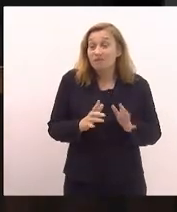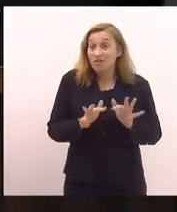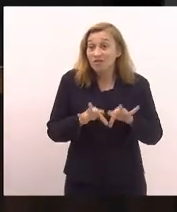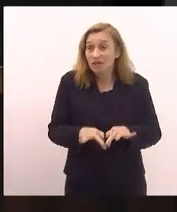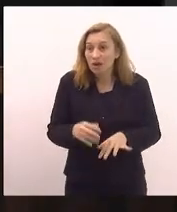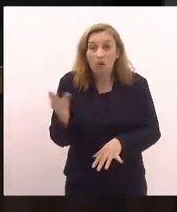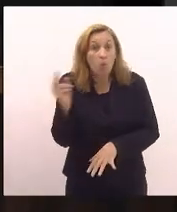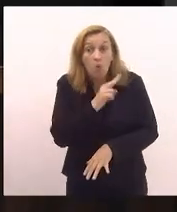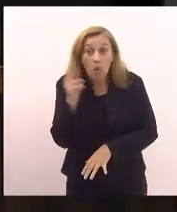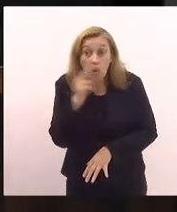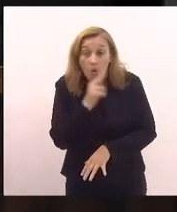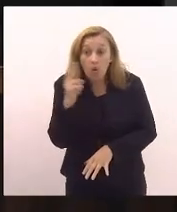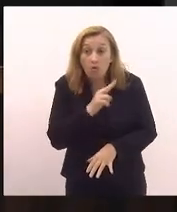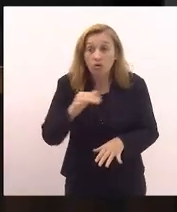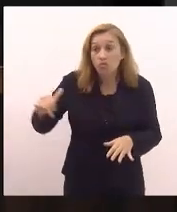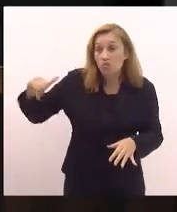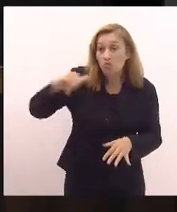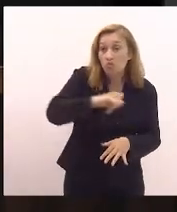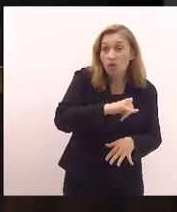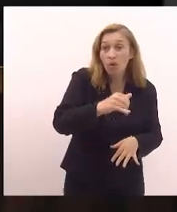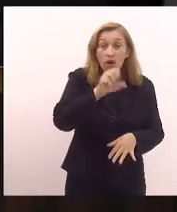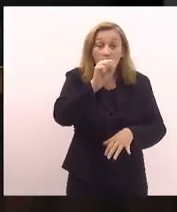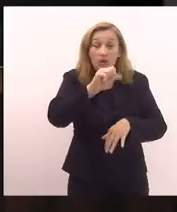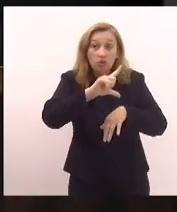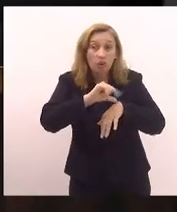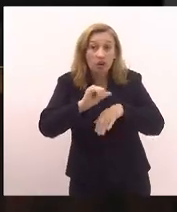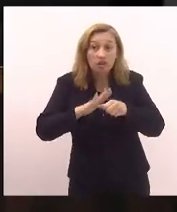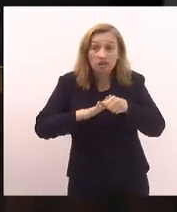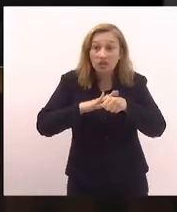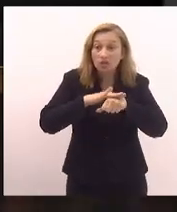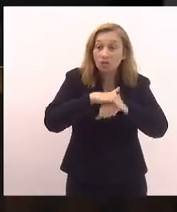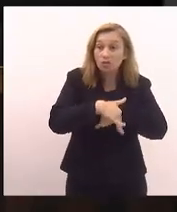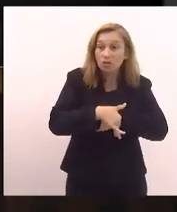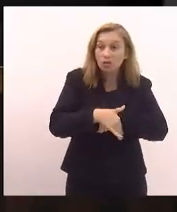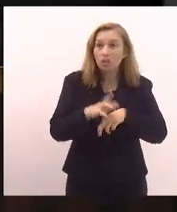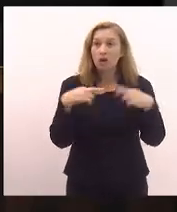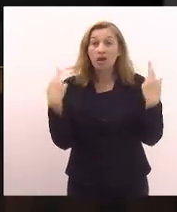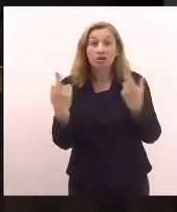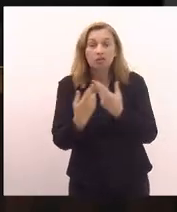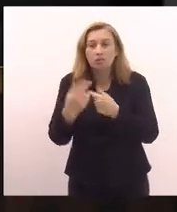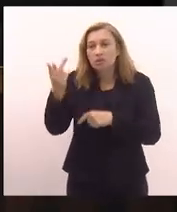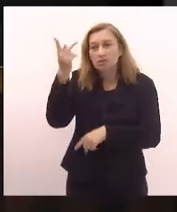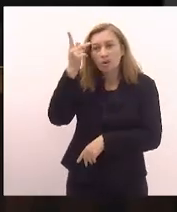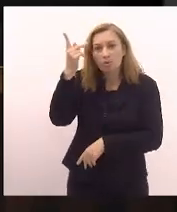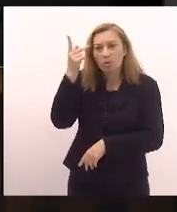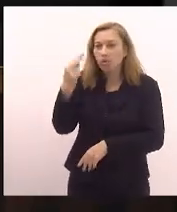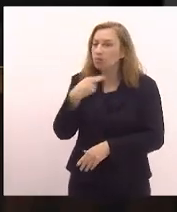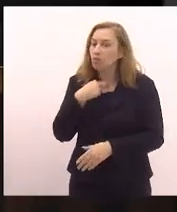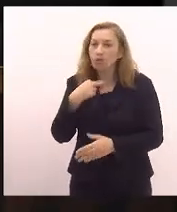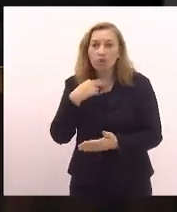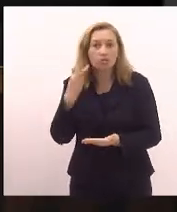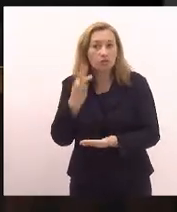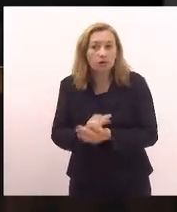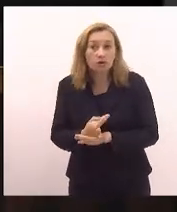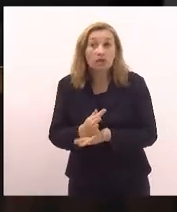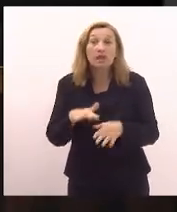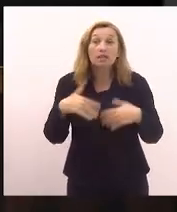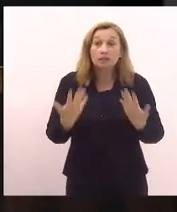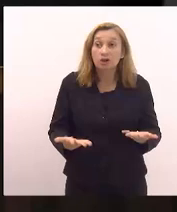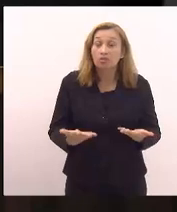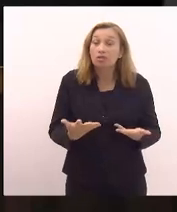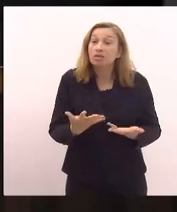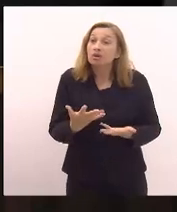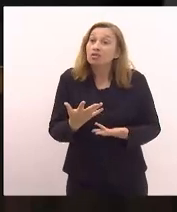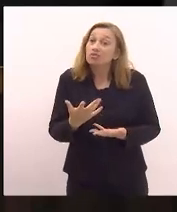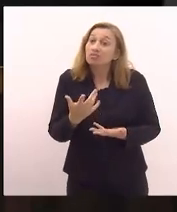sair correndo, que eu tenho um voo às 8 da noite para uma reunião em São Paulo, que eu não posso faltar. Então, eu também não